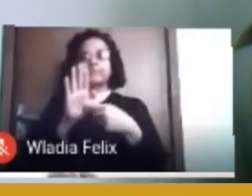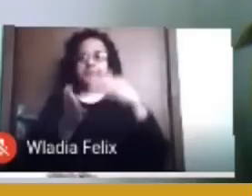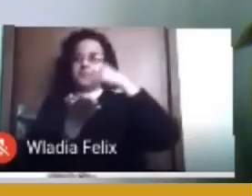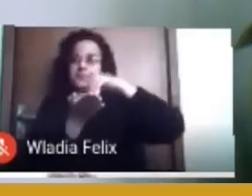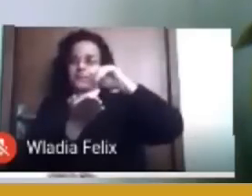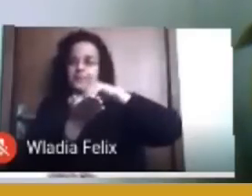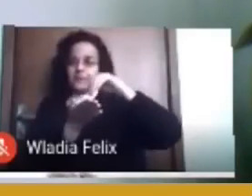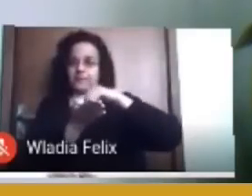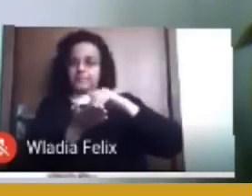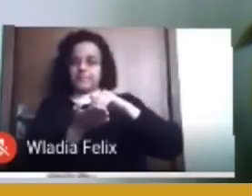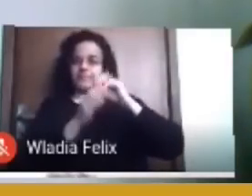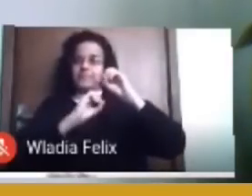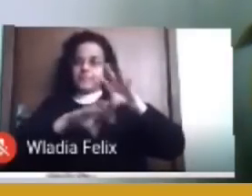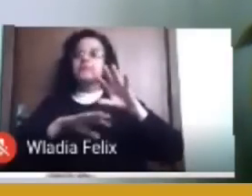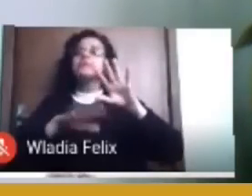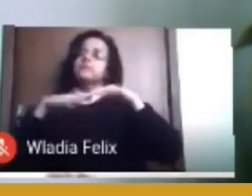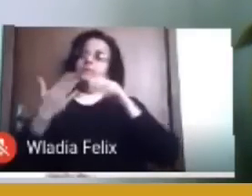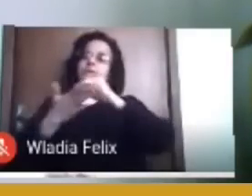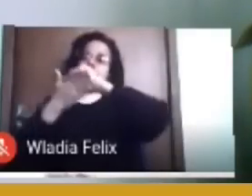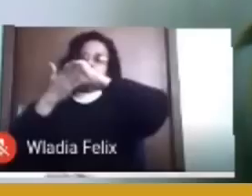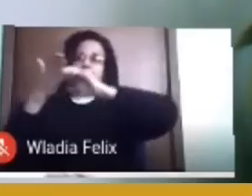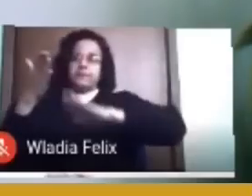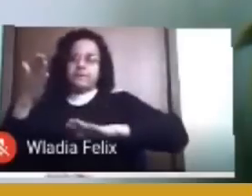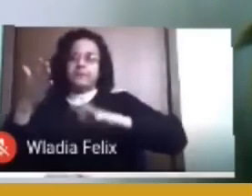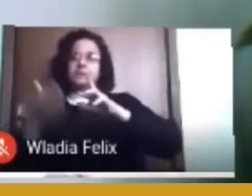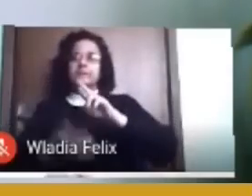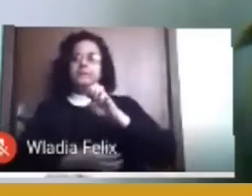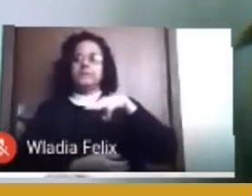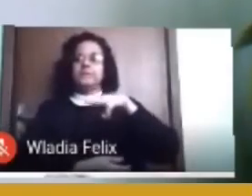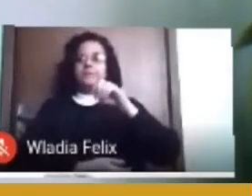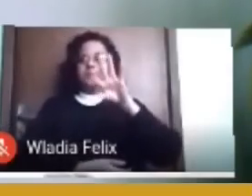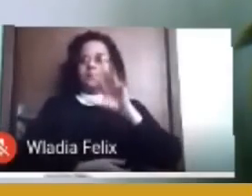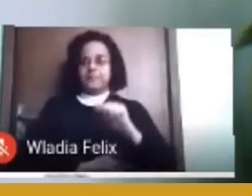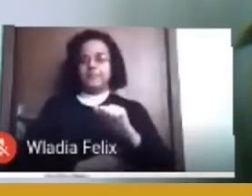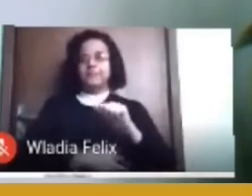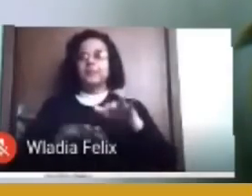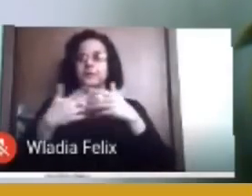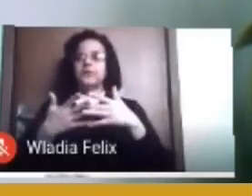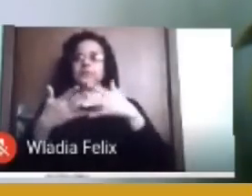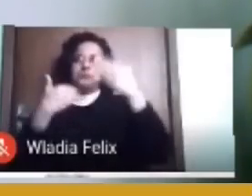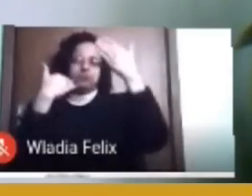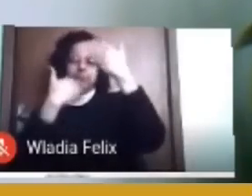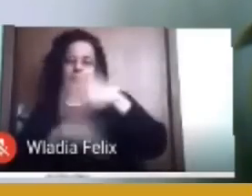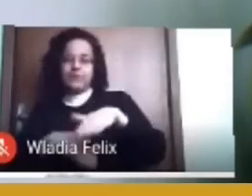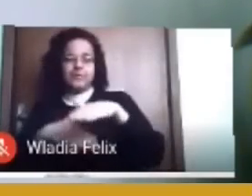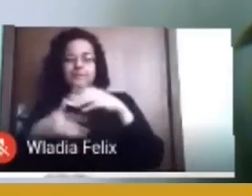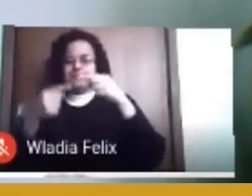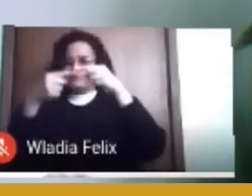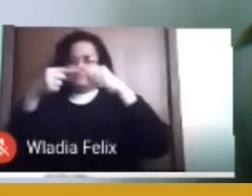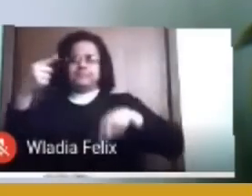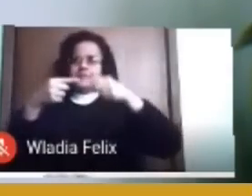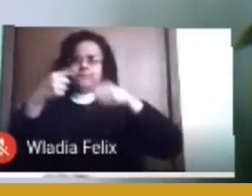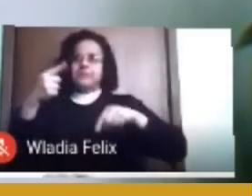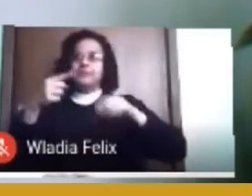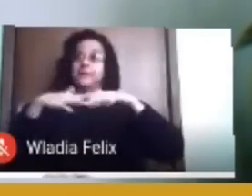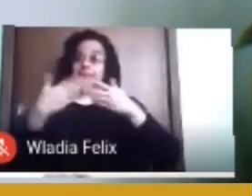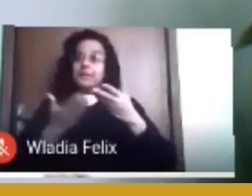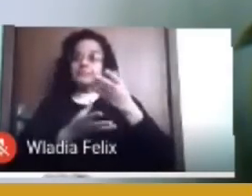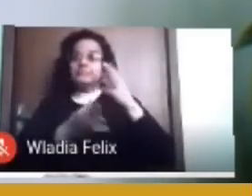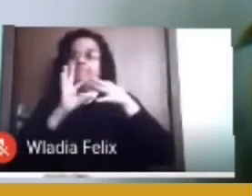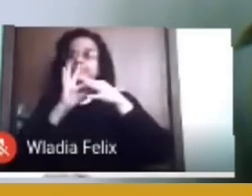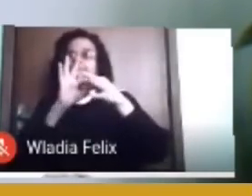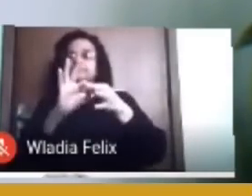de vínculo, para que essa criança volte a ter o professor como referência? Porque uma das bandeiras que a gente tem colocado